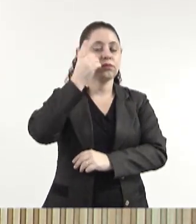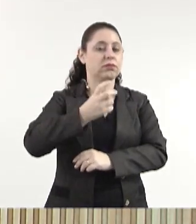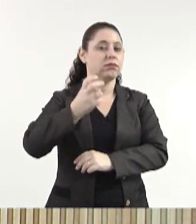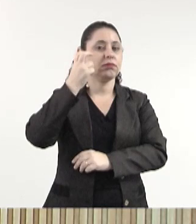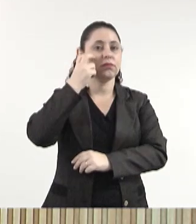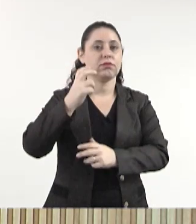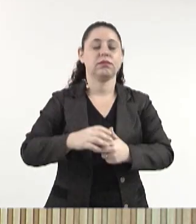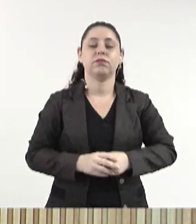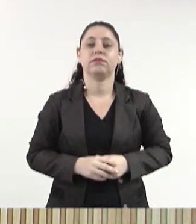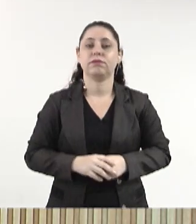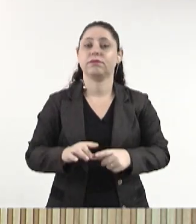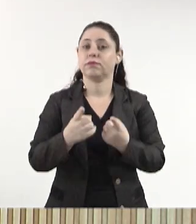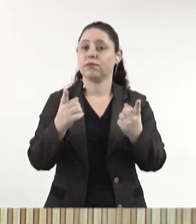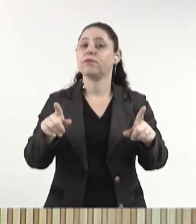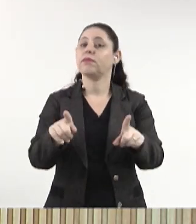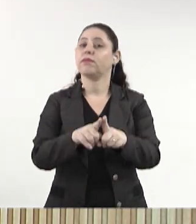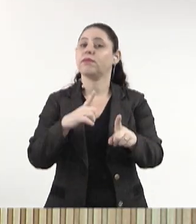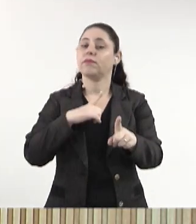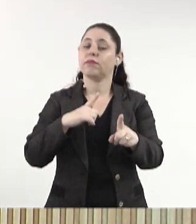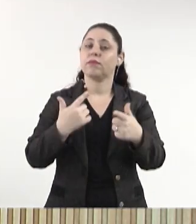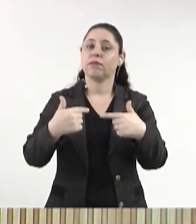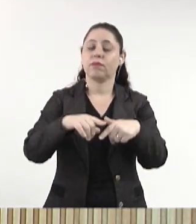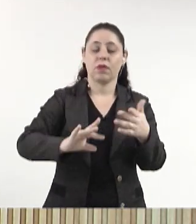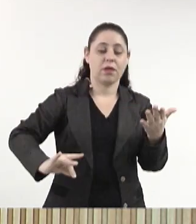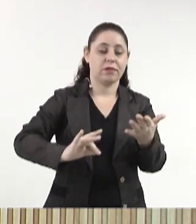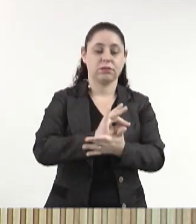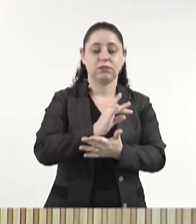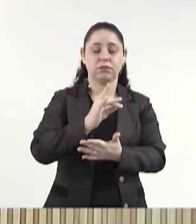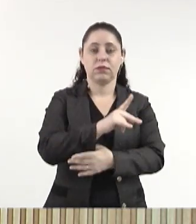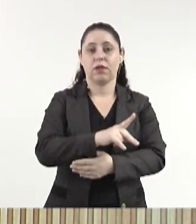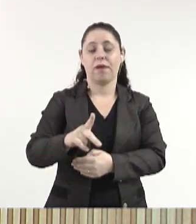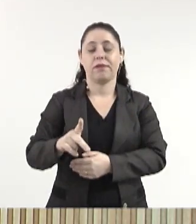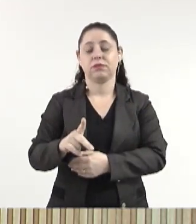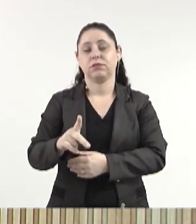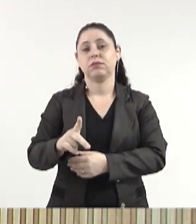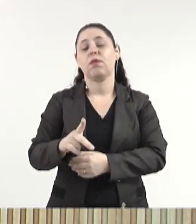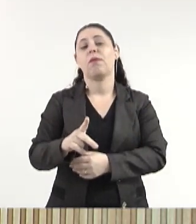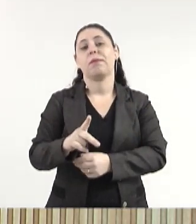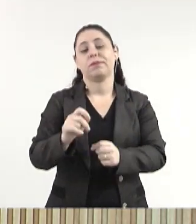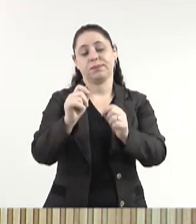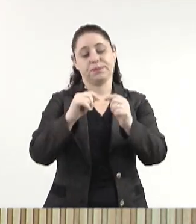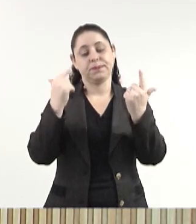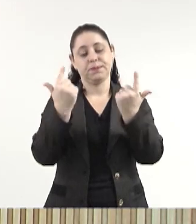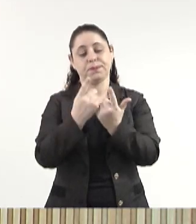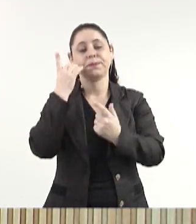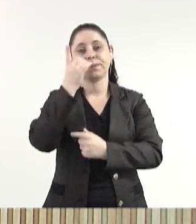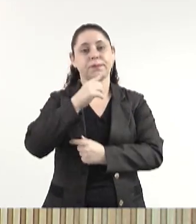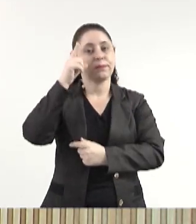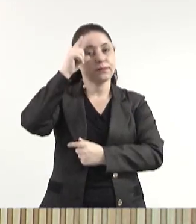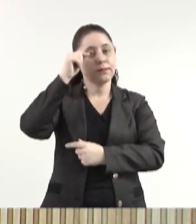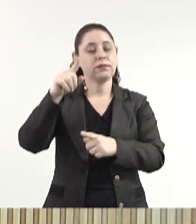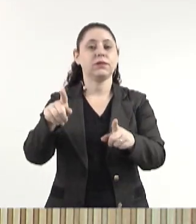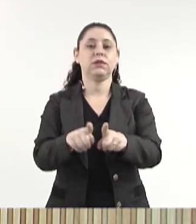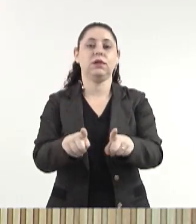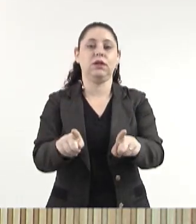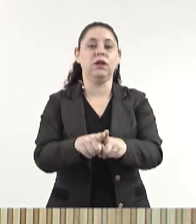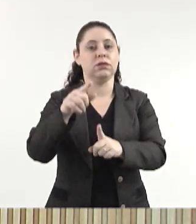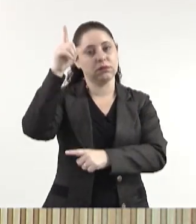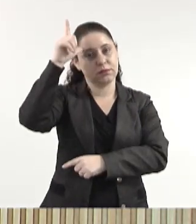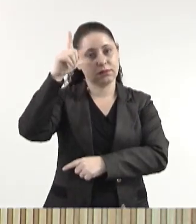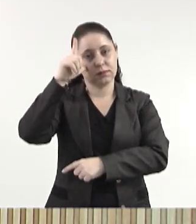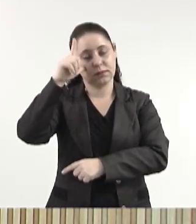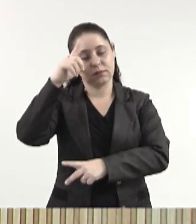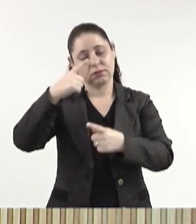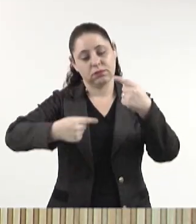Márcio Fernandes, mas que também conta com a coautoria do presidente da Casa, deputado Gerson Claro, e também do deputado estadual Lídio